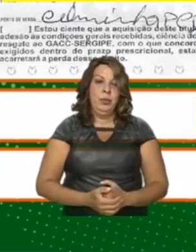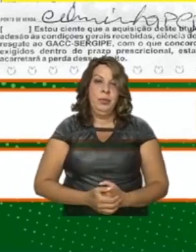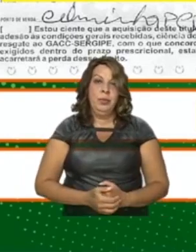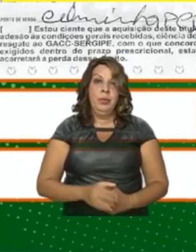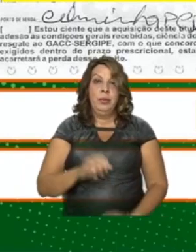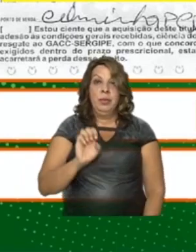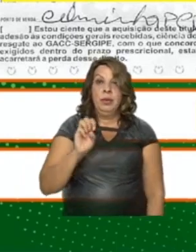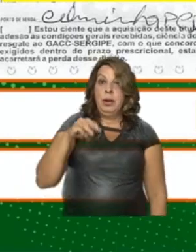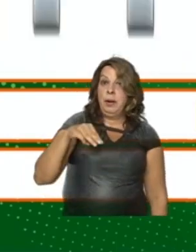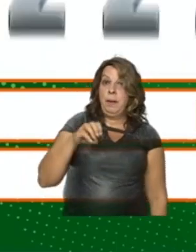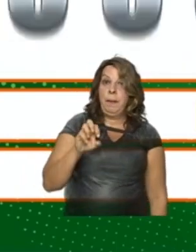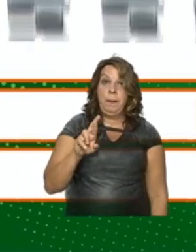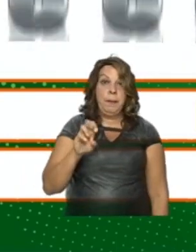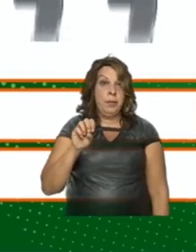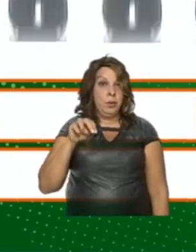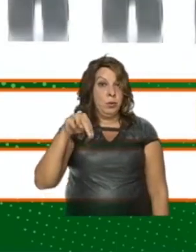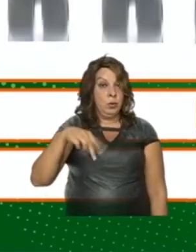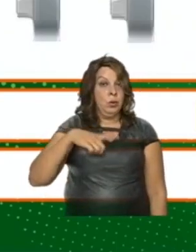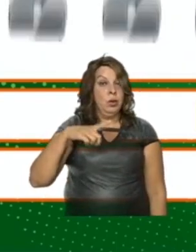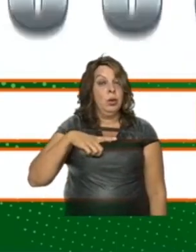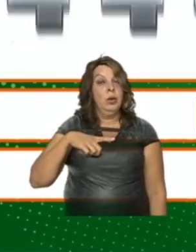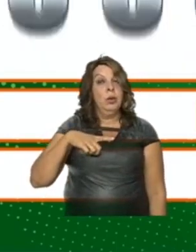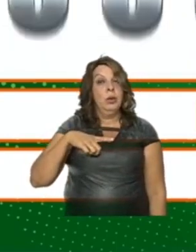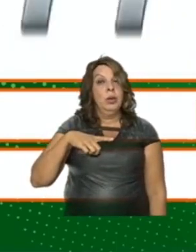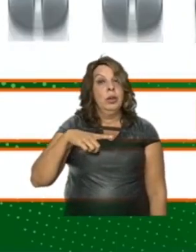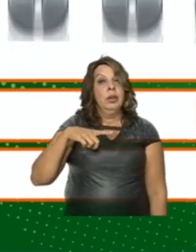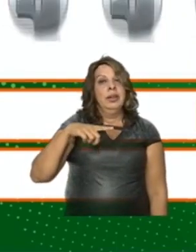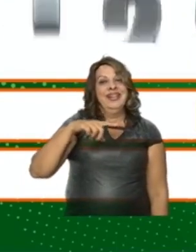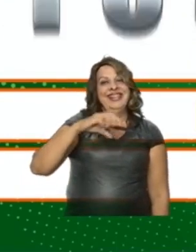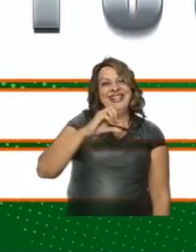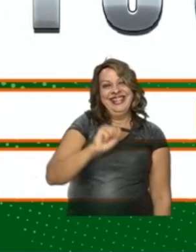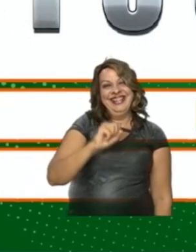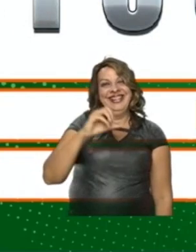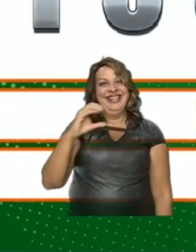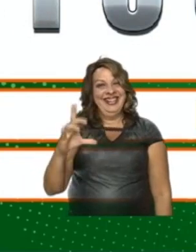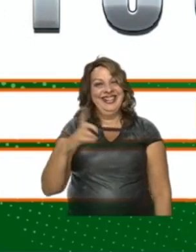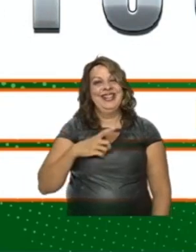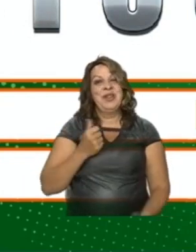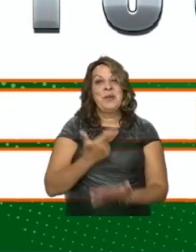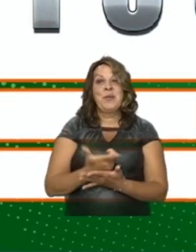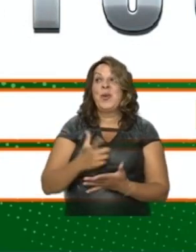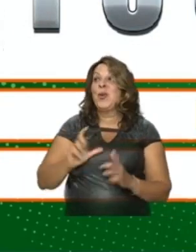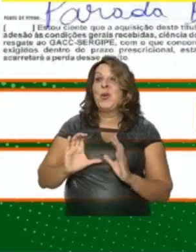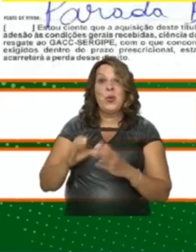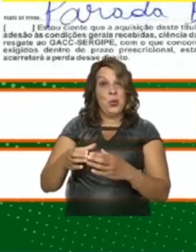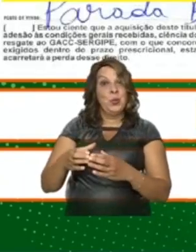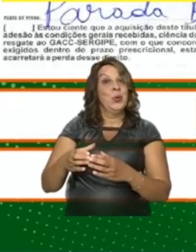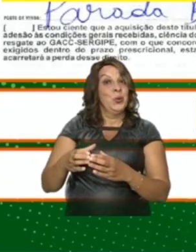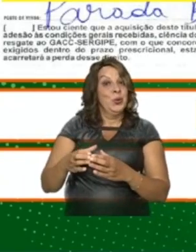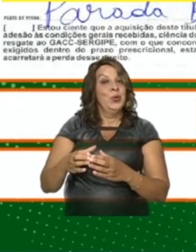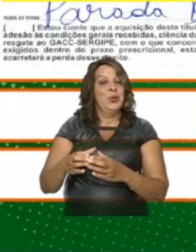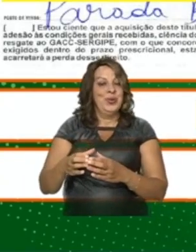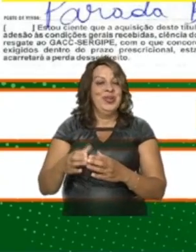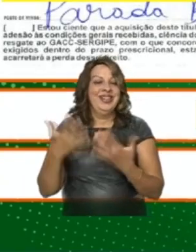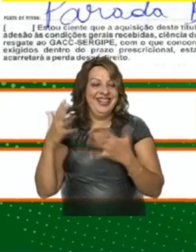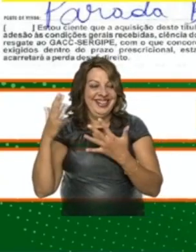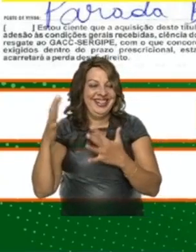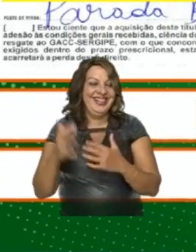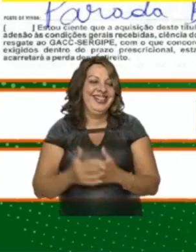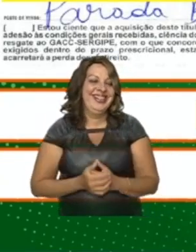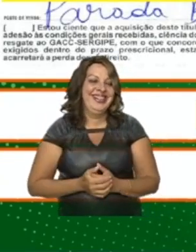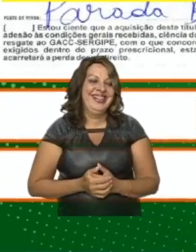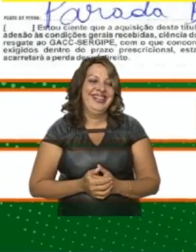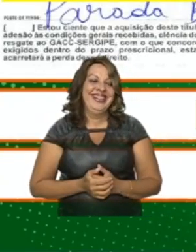037478. O Emerson Moraes de Santana, do José Conrado de Araújo, adquiriu na Caravana da Sorte. Aí, regional ó. Glória, mandou bem,